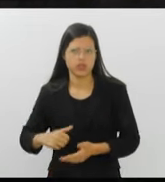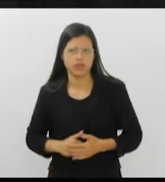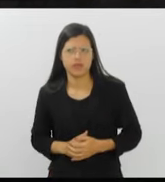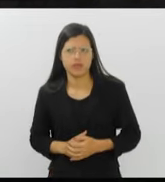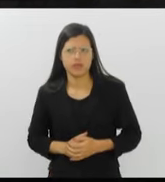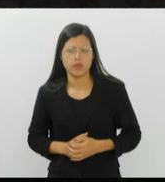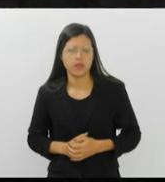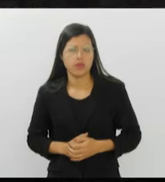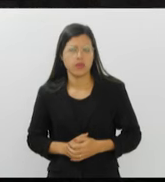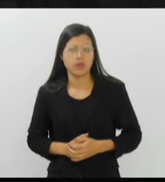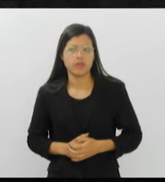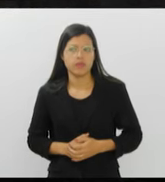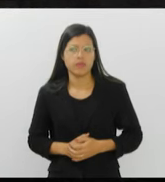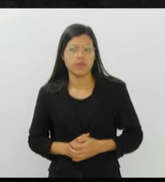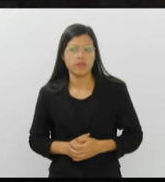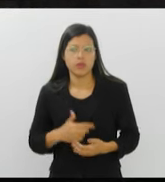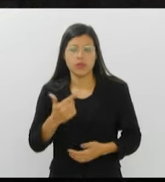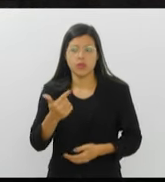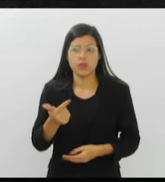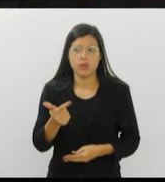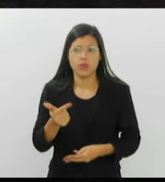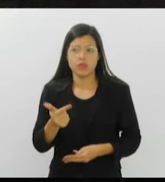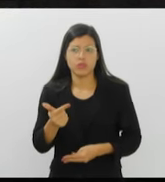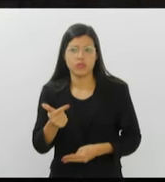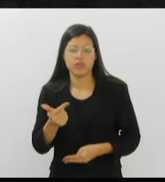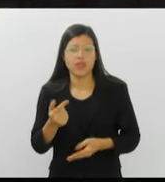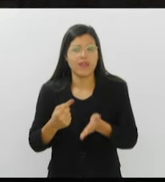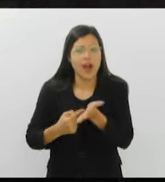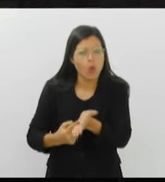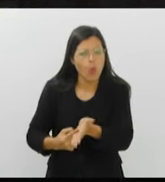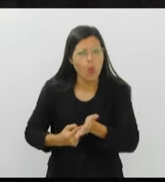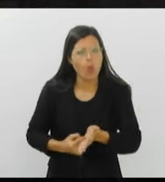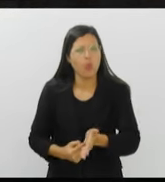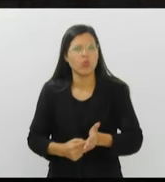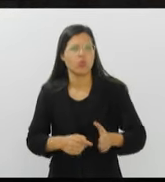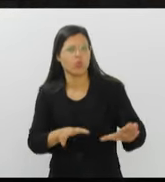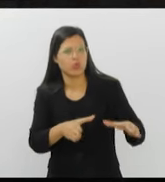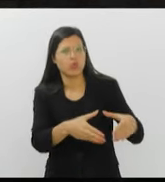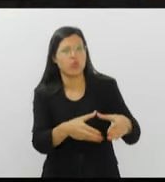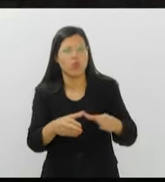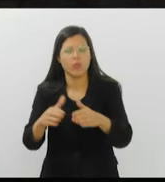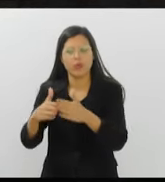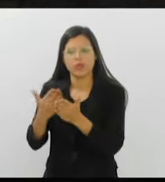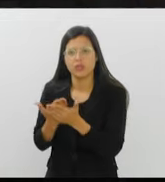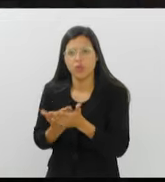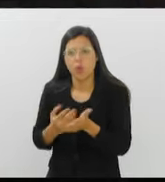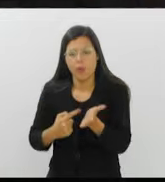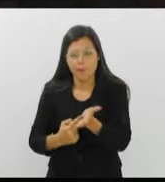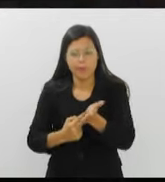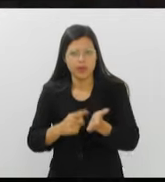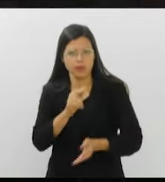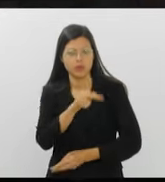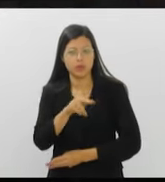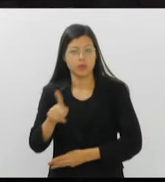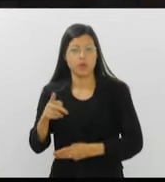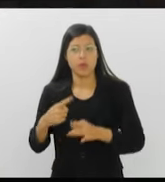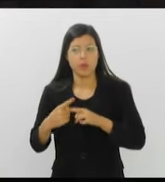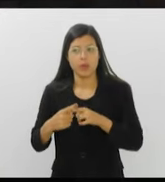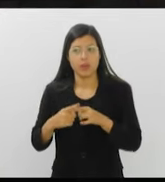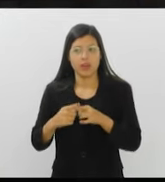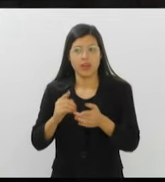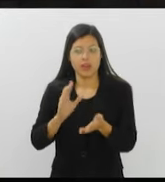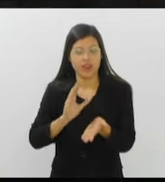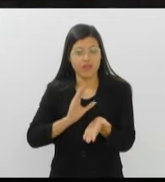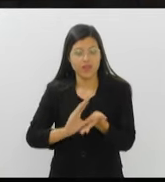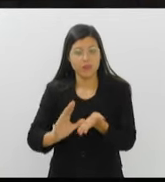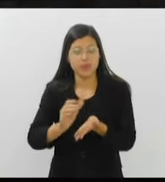Sem que isso tivesse sido pactuado com as comunidades escolares, sem que isso tivesse sido combinado com os professores, porque um investimento de 600 milhões